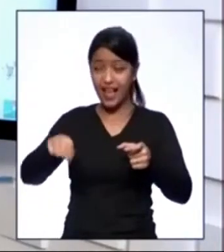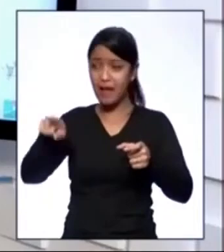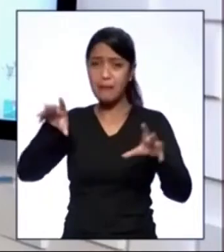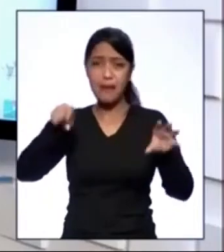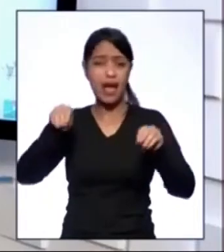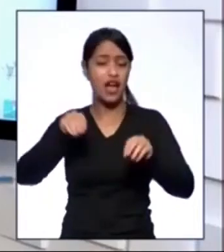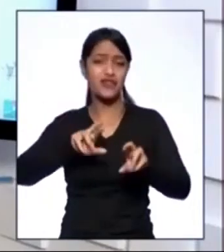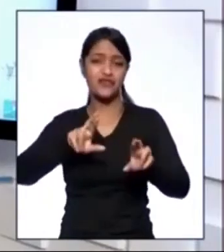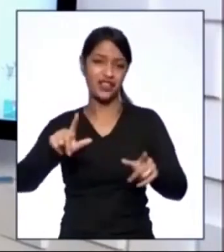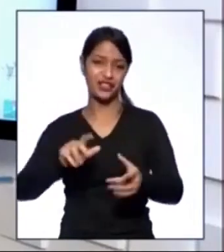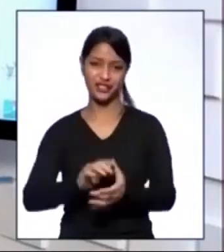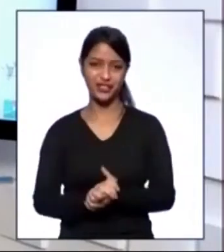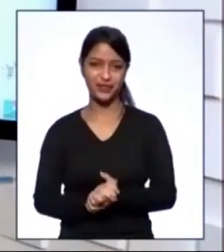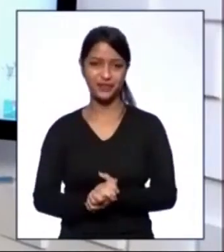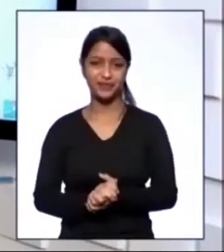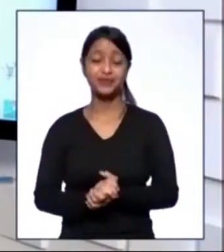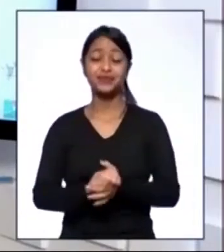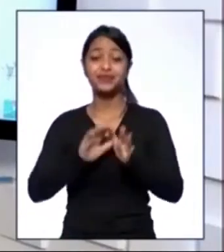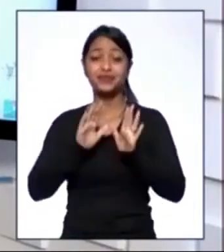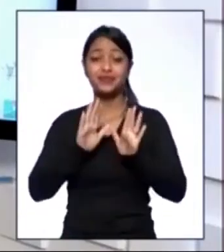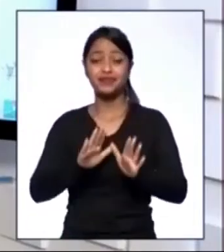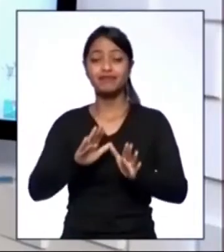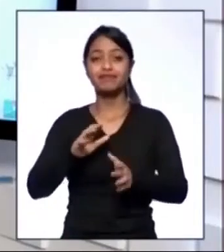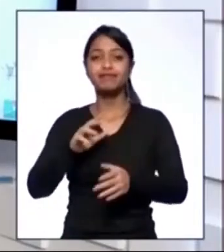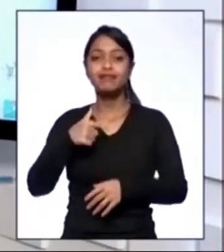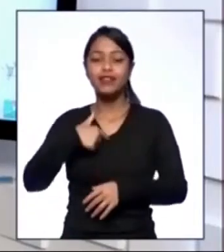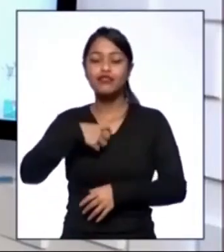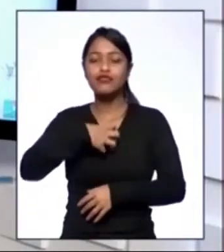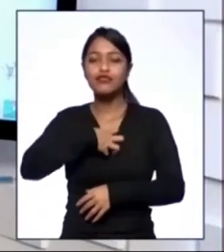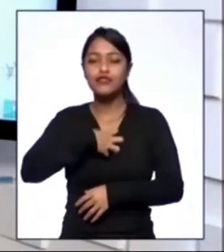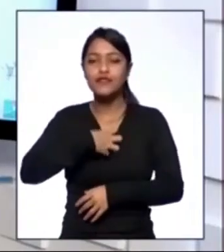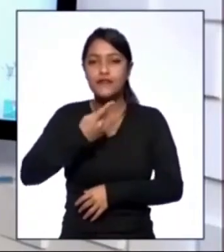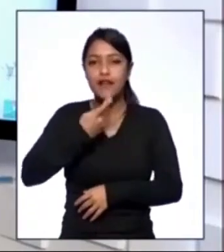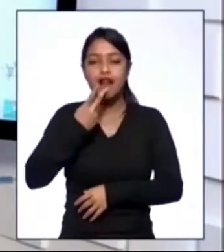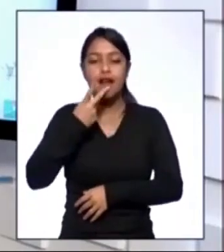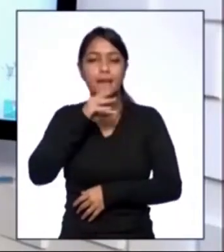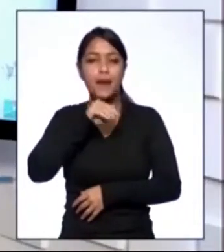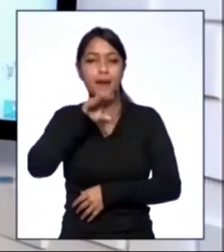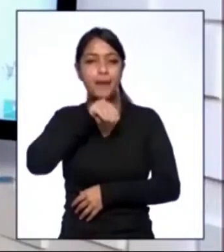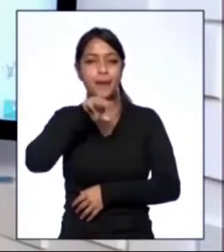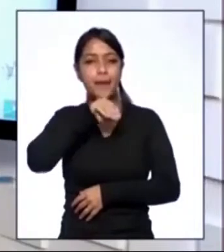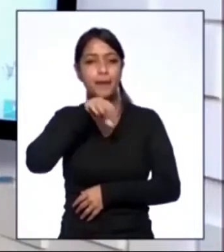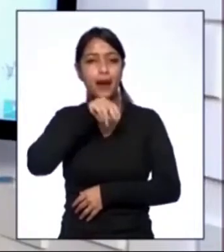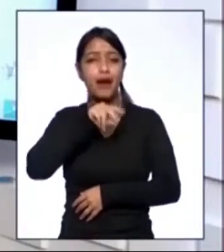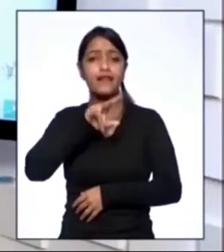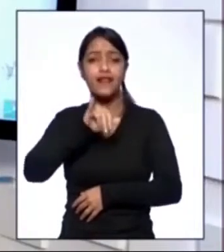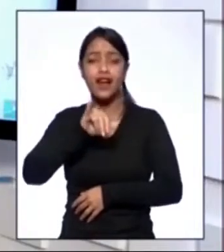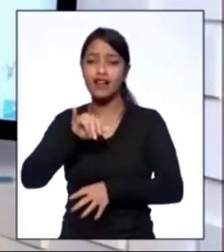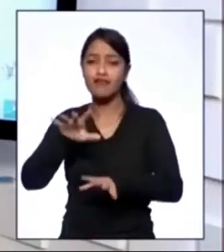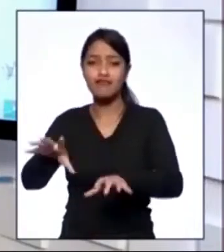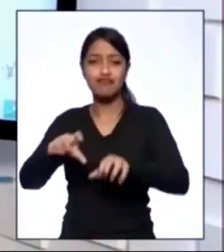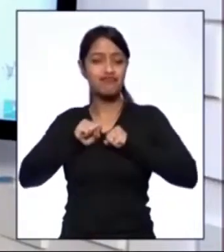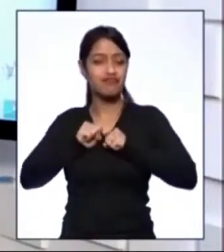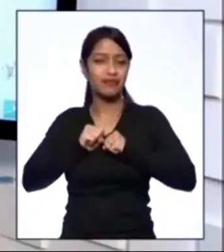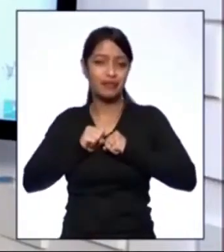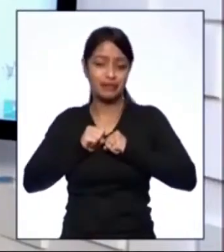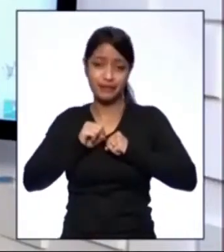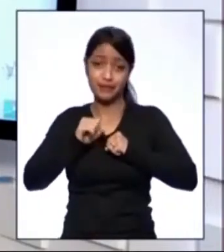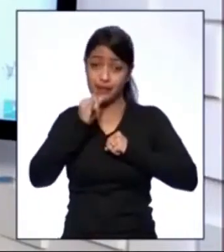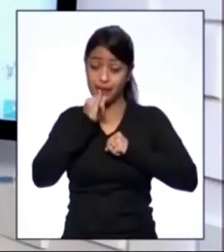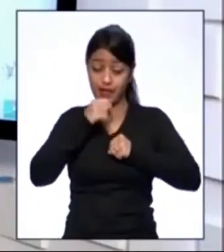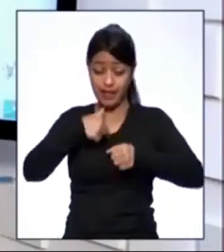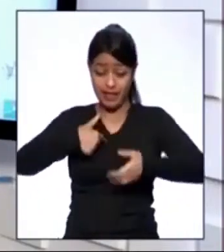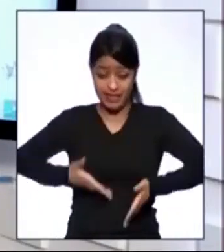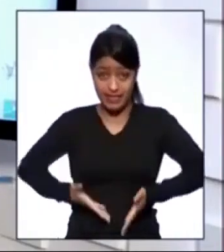sotaque ele acaba se cristalizando na nossa vida se nós nos perpetuarmos aí, né, no lugar onde estamos, nascemos e